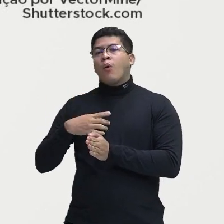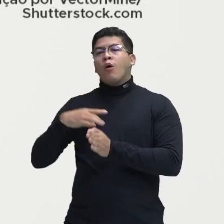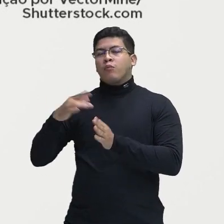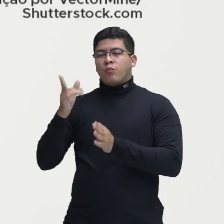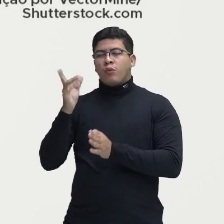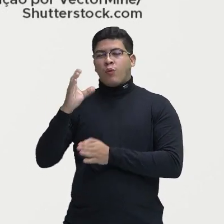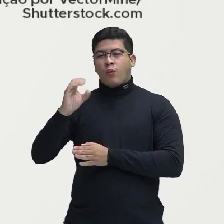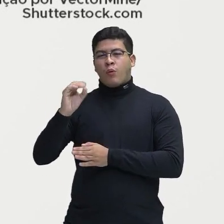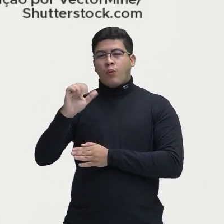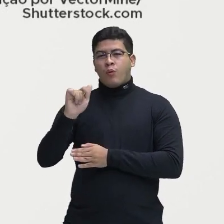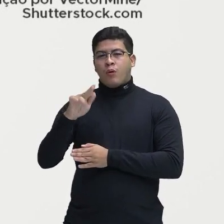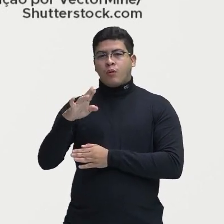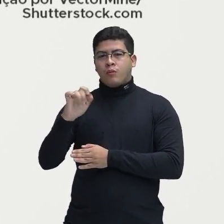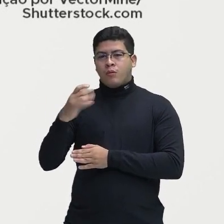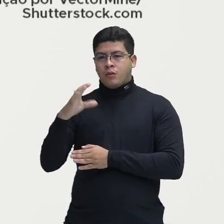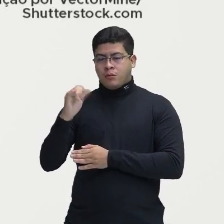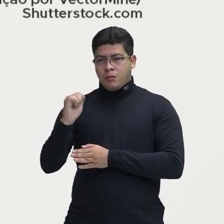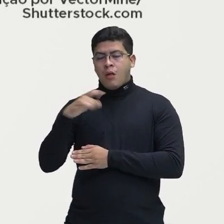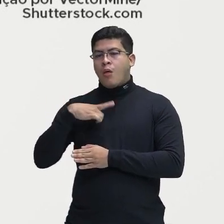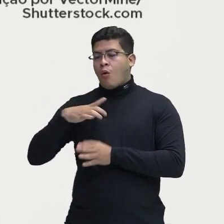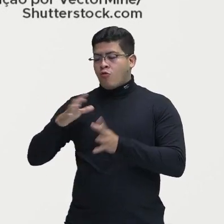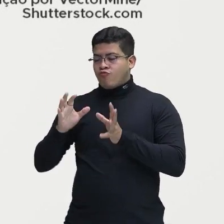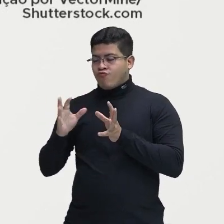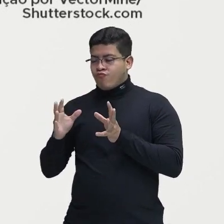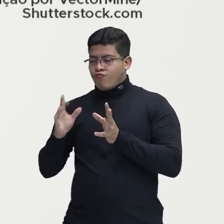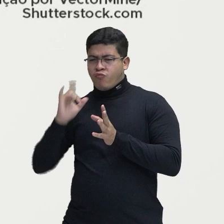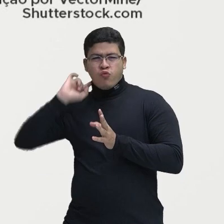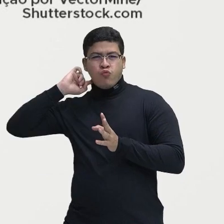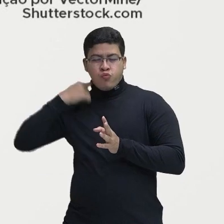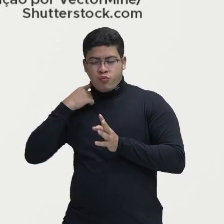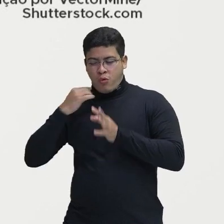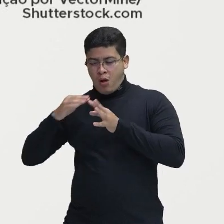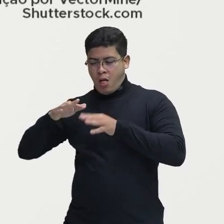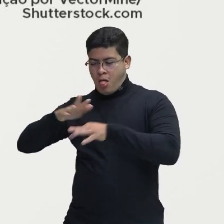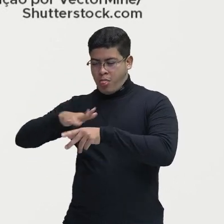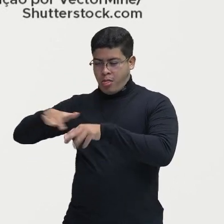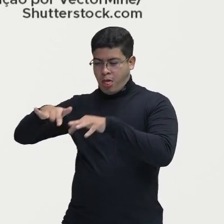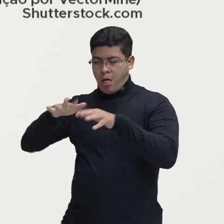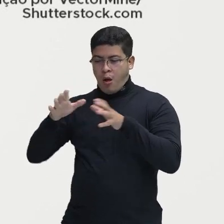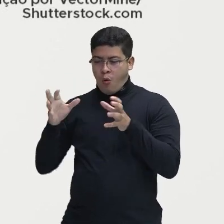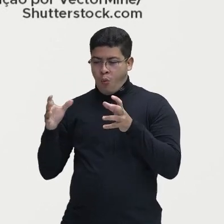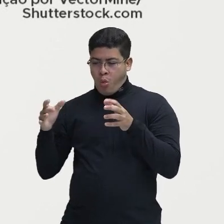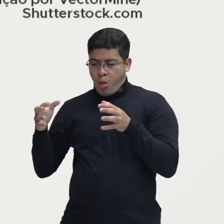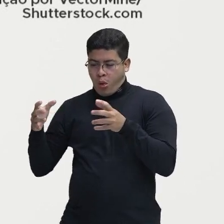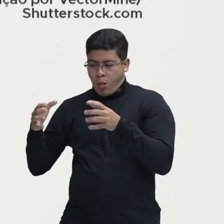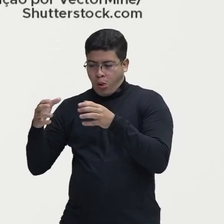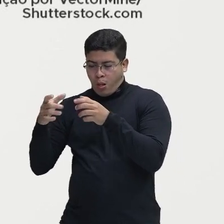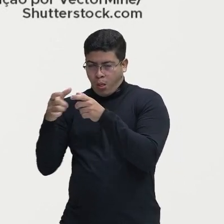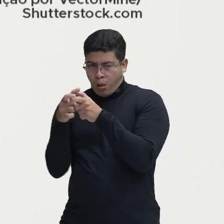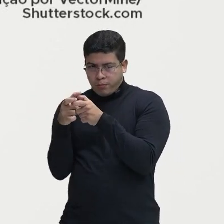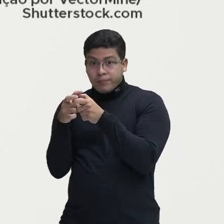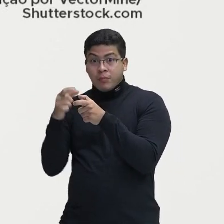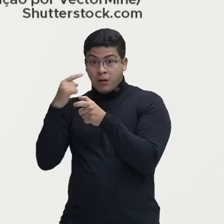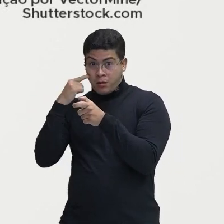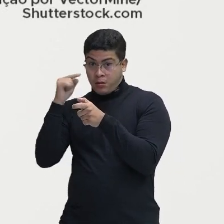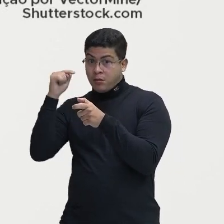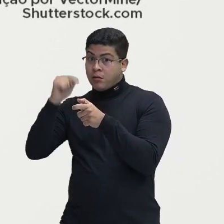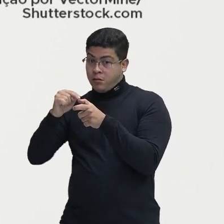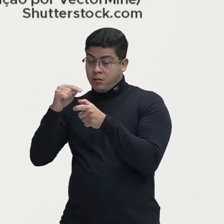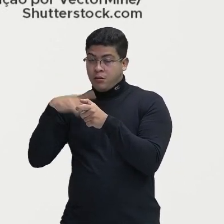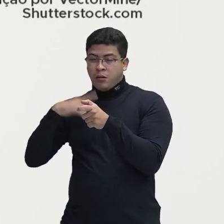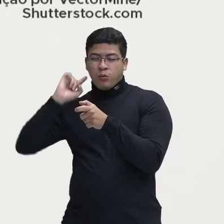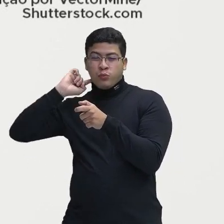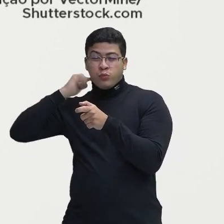floculação. Então, na coagulação ocorre o fenômeno de agrupamento das impurezas presentes